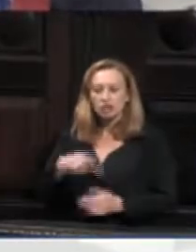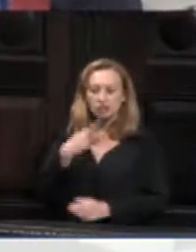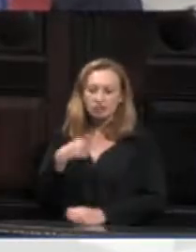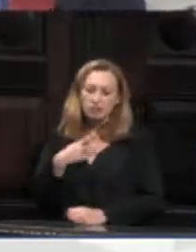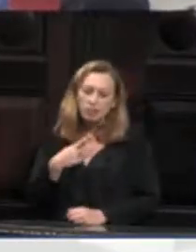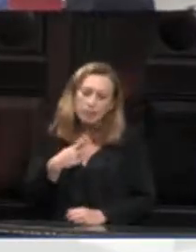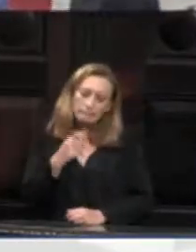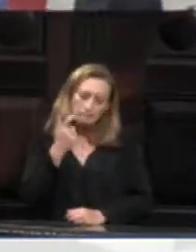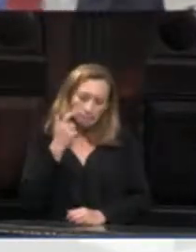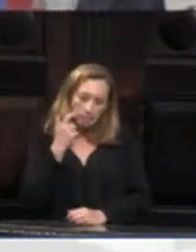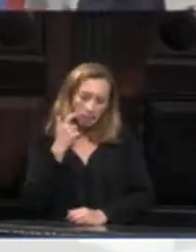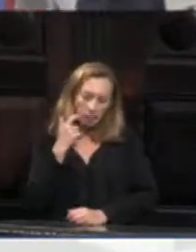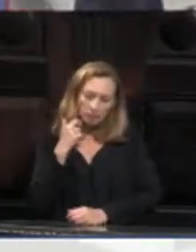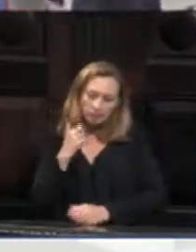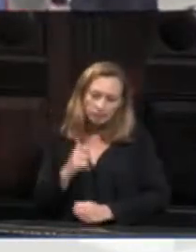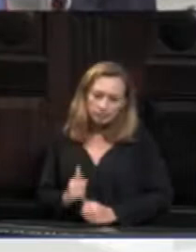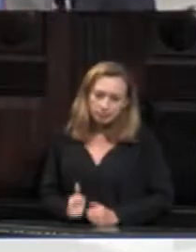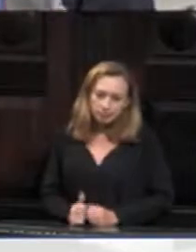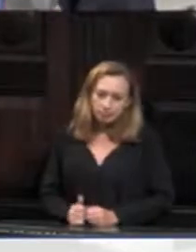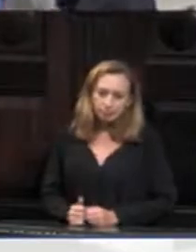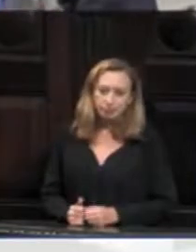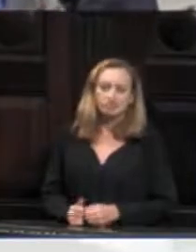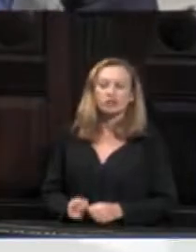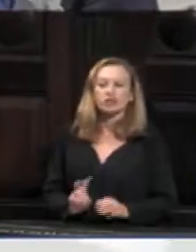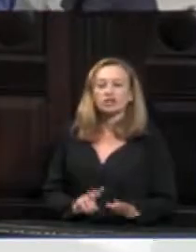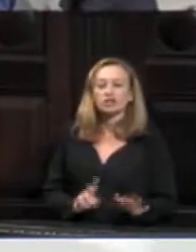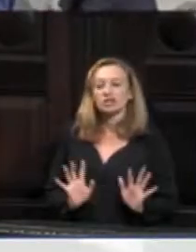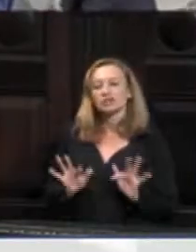esforço e dizer que, nesse final de